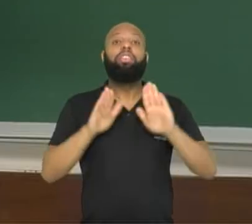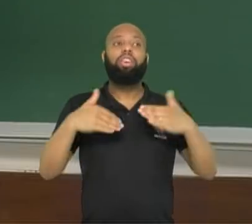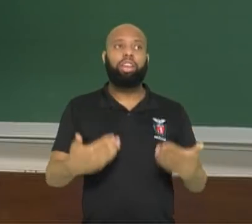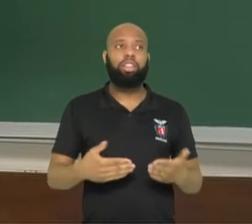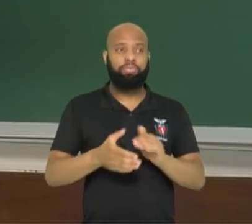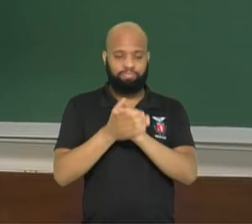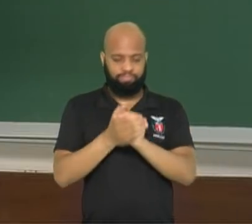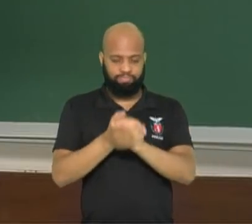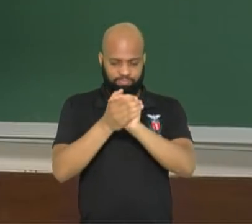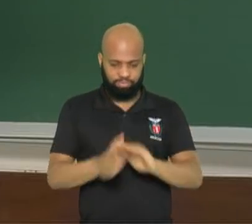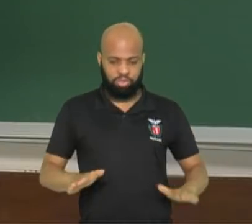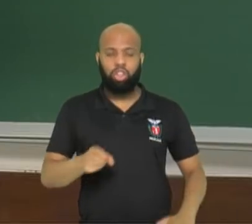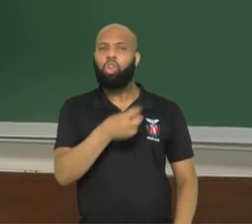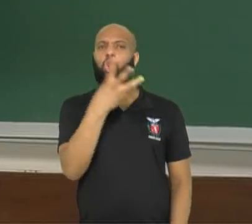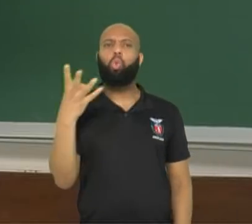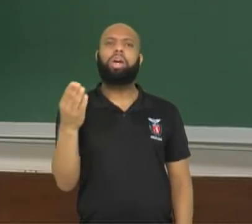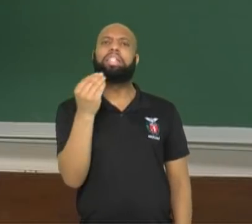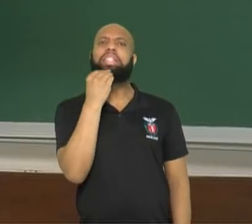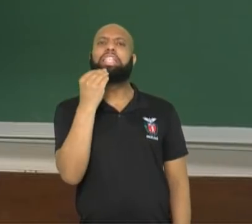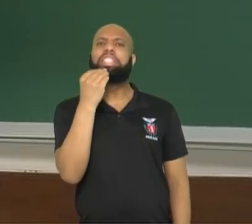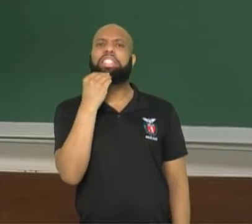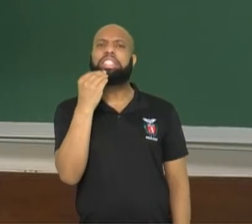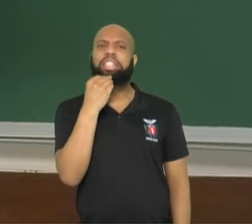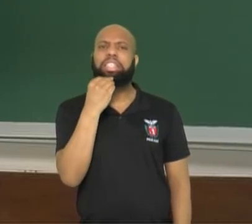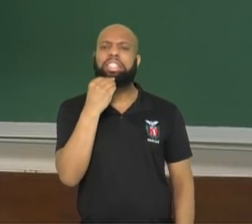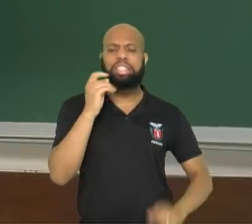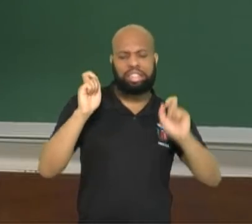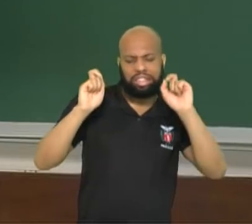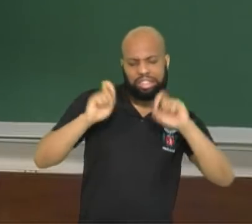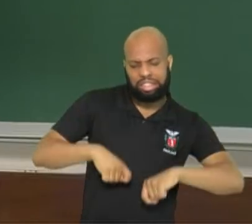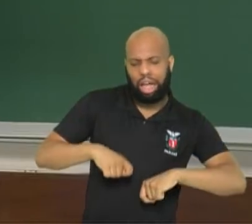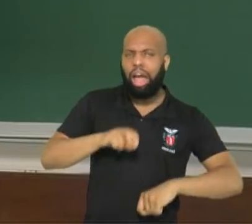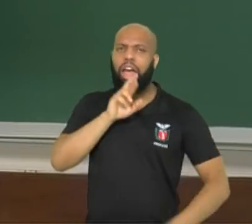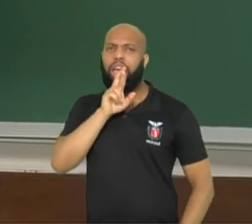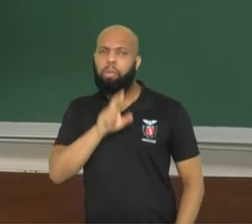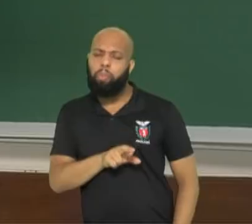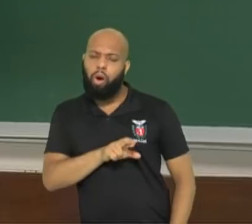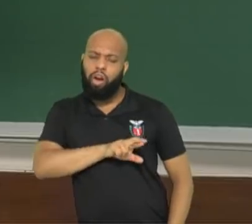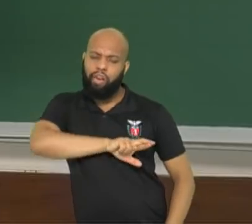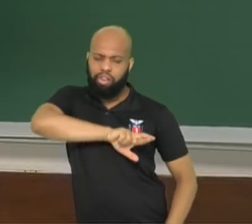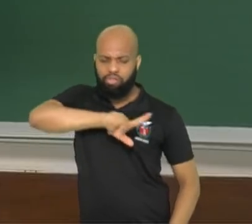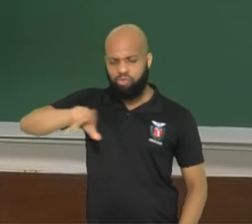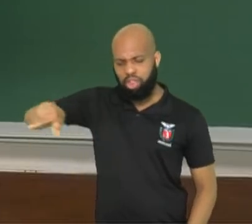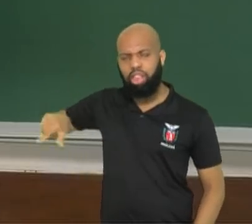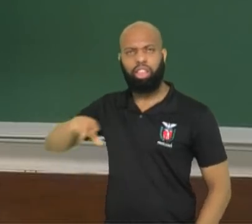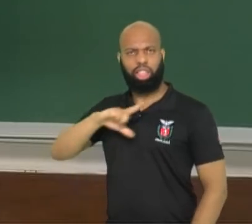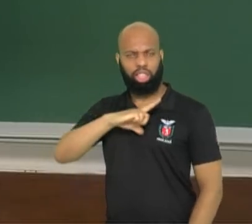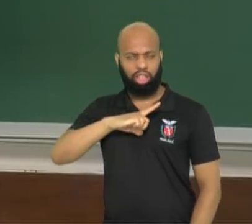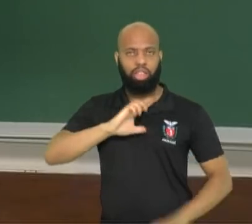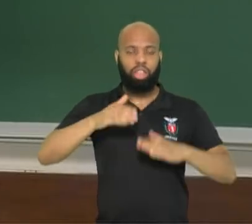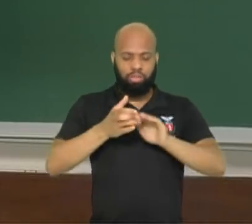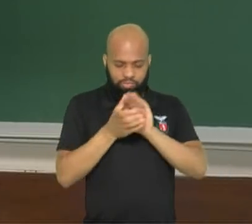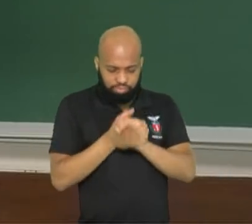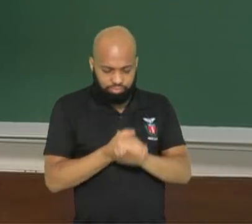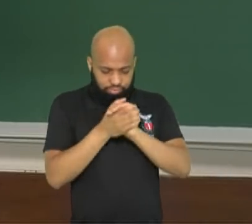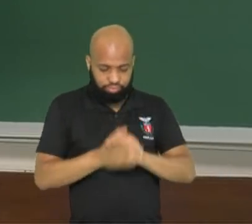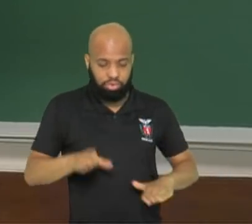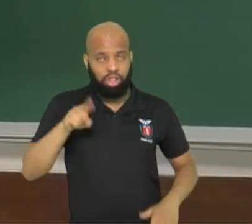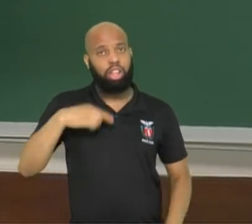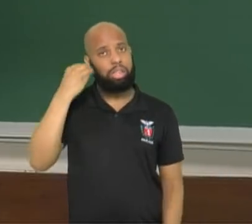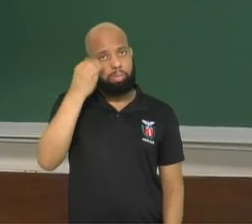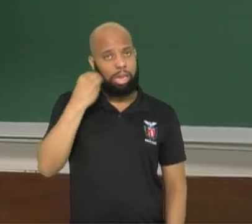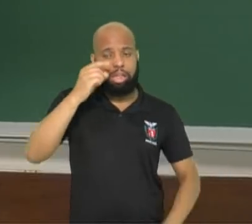o dado, quantas possibilidades, quantos resultados diferentes ele pode nos dar? O dado, ele é um